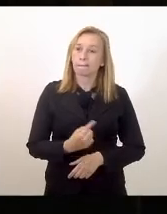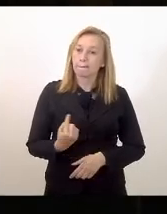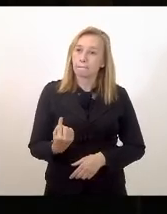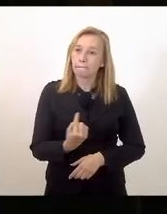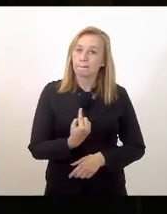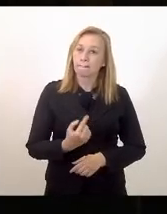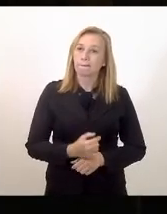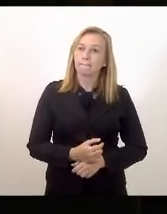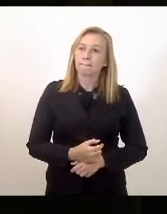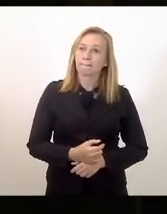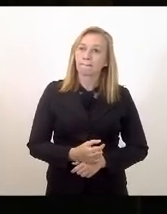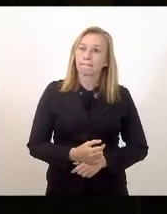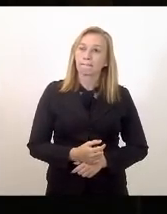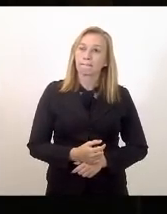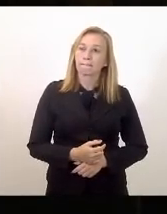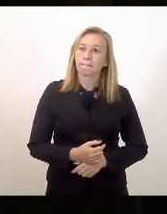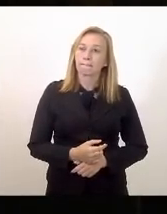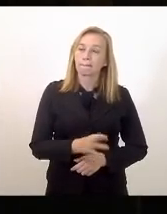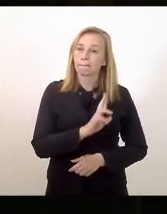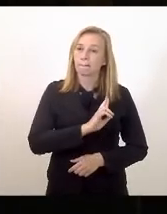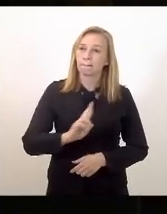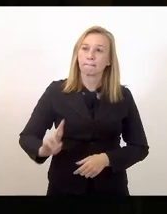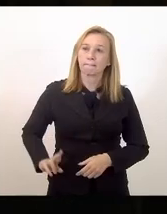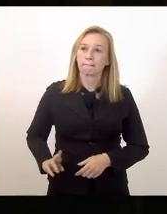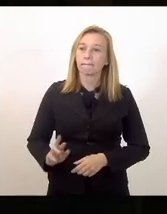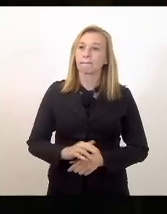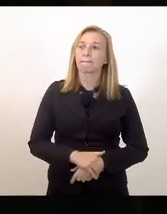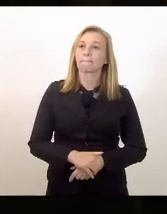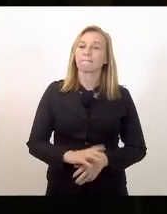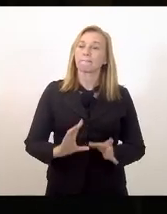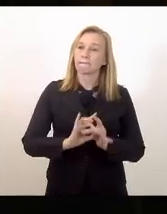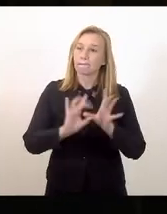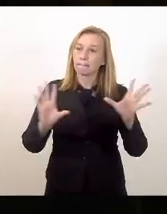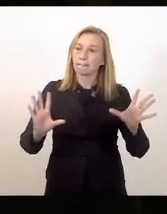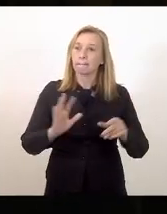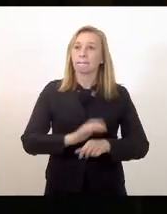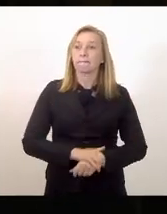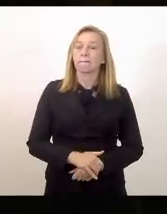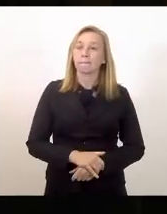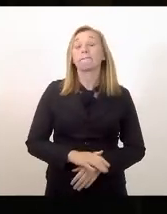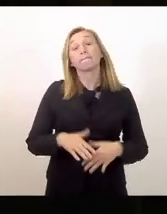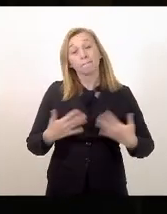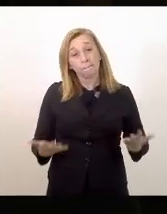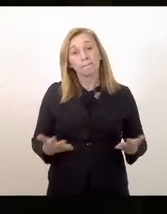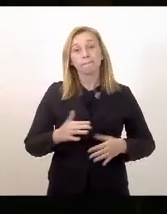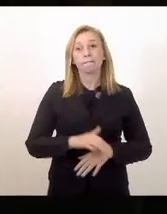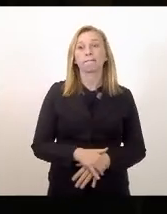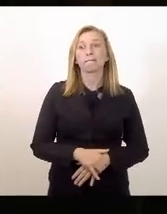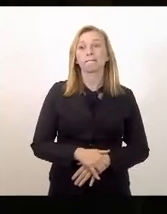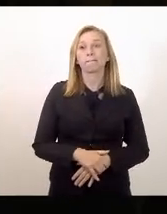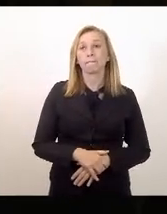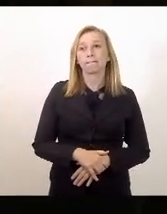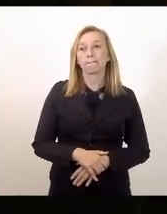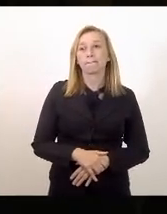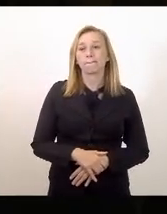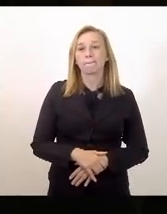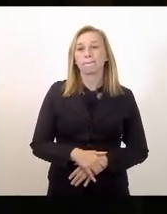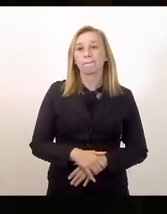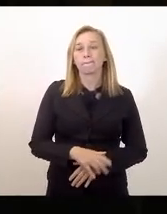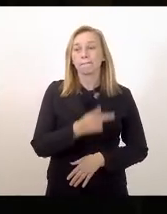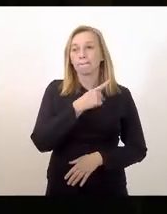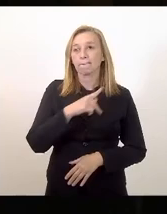na nossa, enfim, república, na nossa democracia. Então, para além disso, senhora